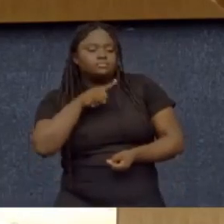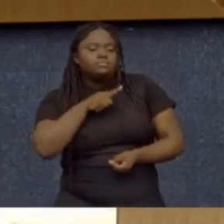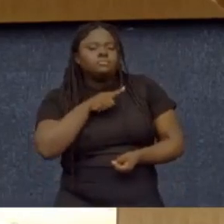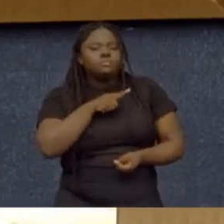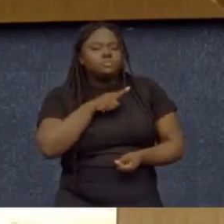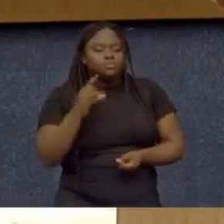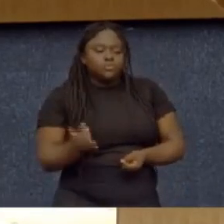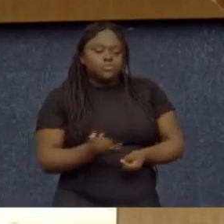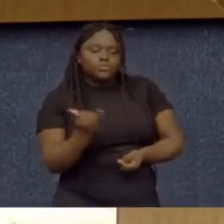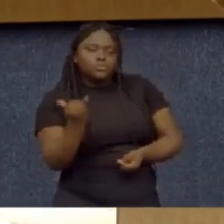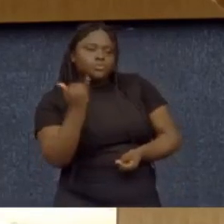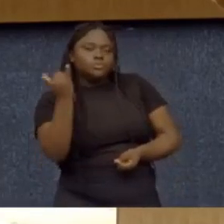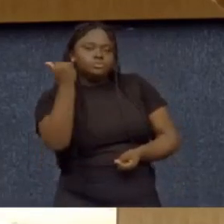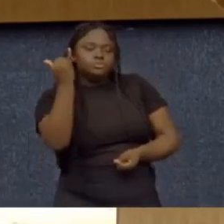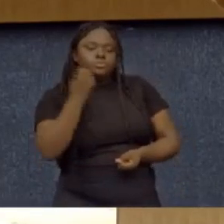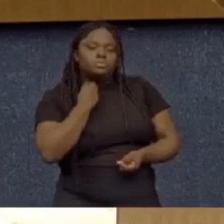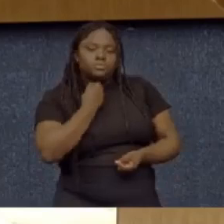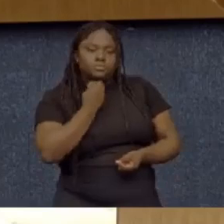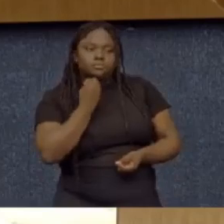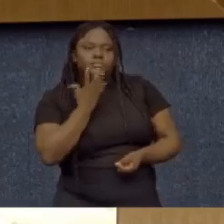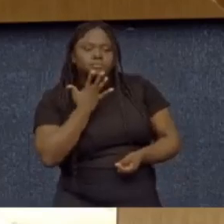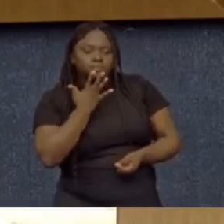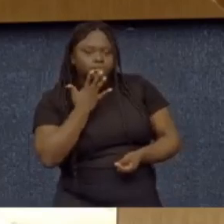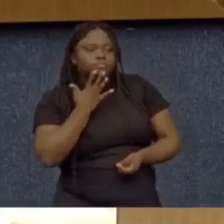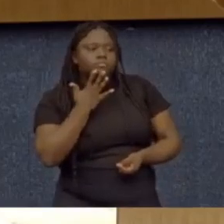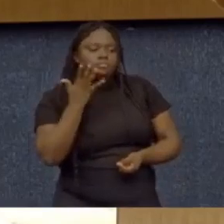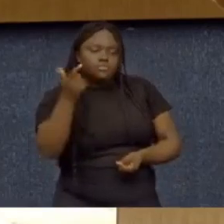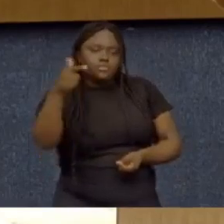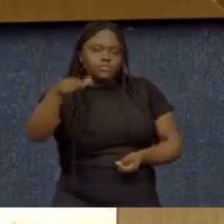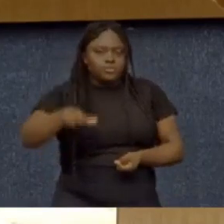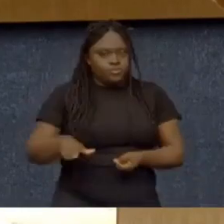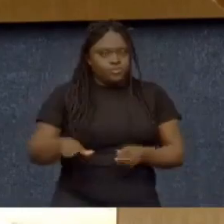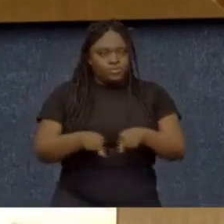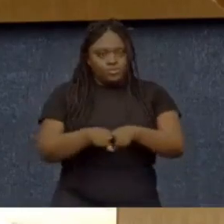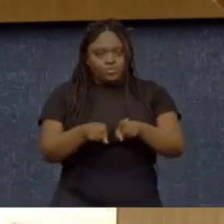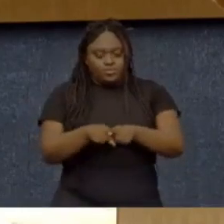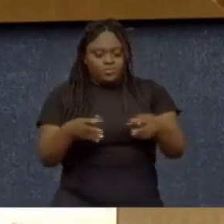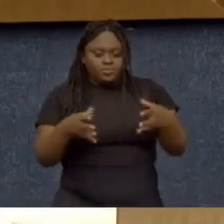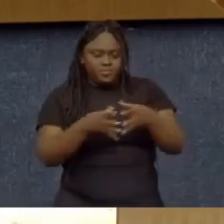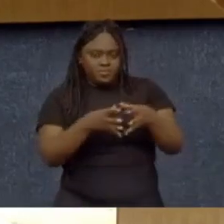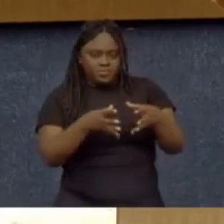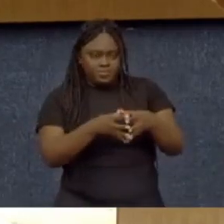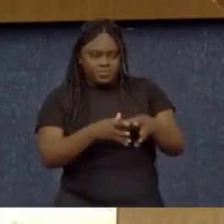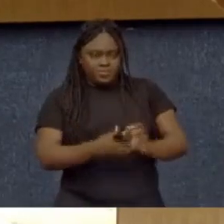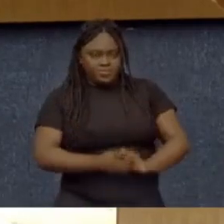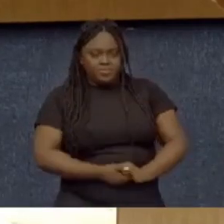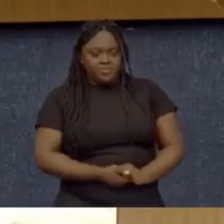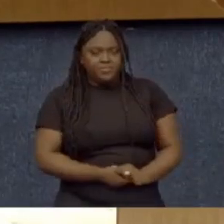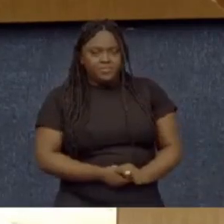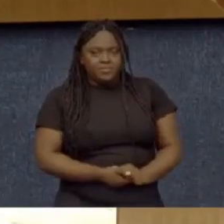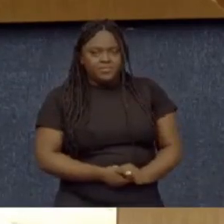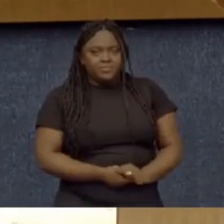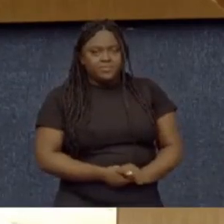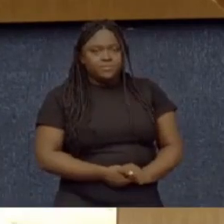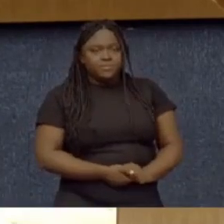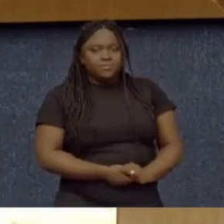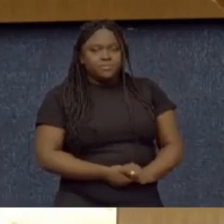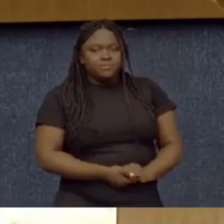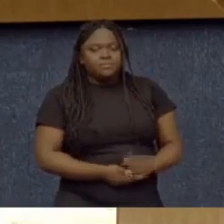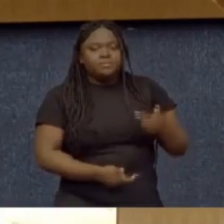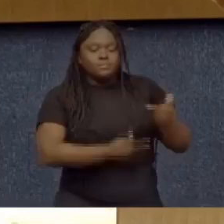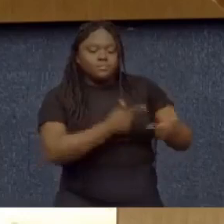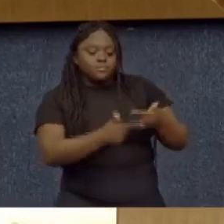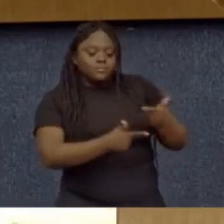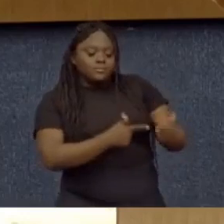maneira significativa para o bem-estar do próximo e da comunidade. O trabalho